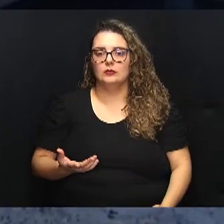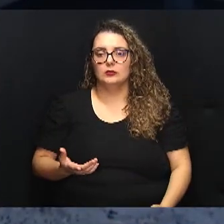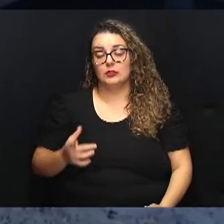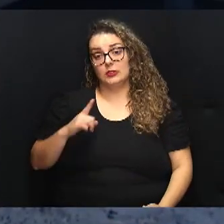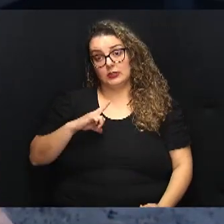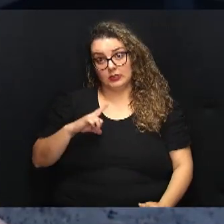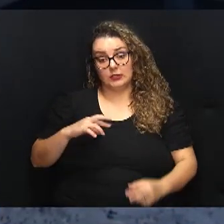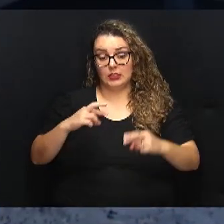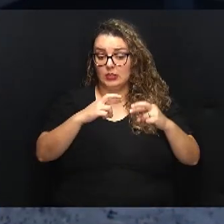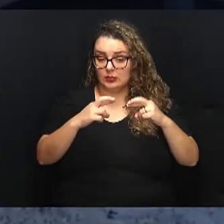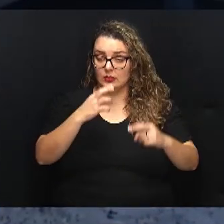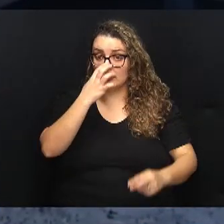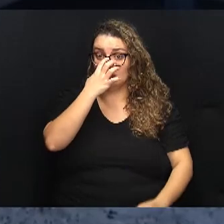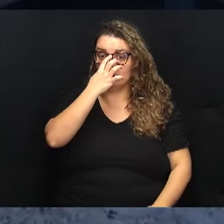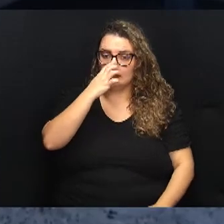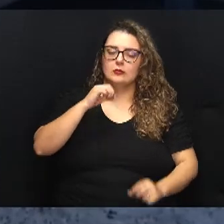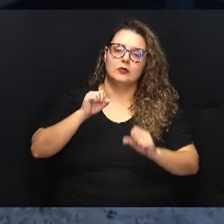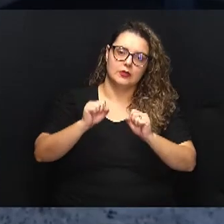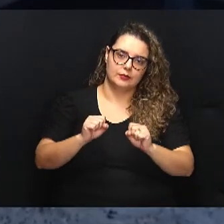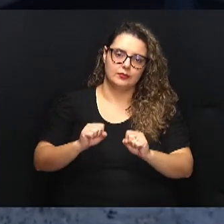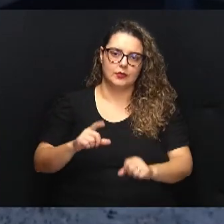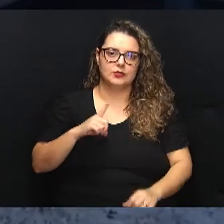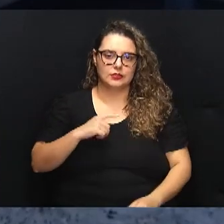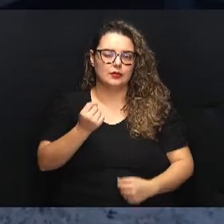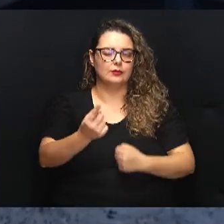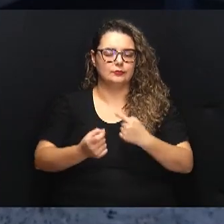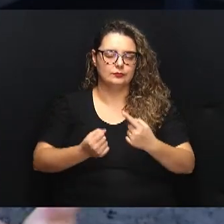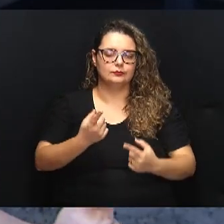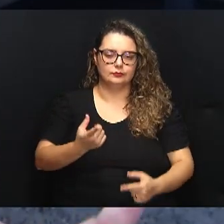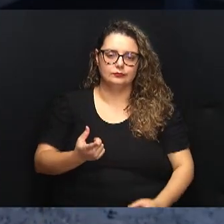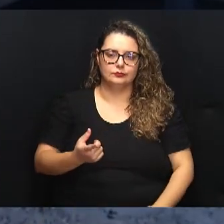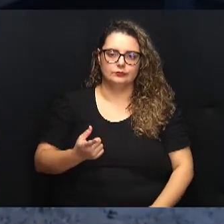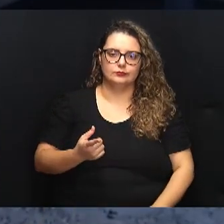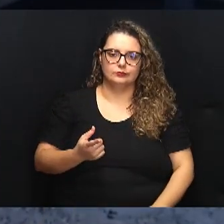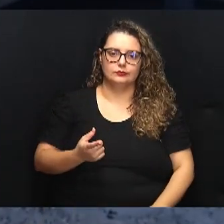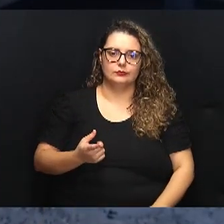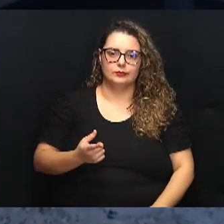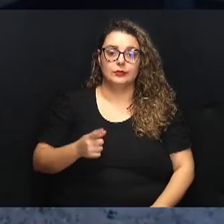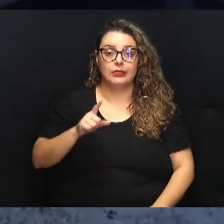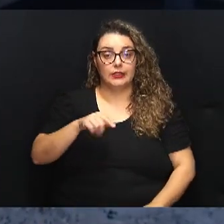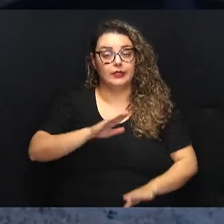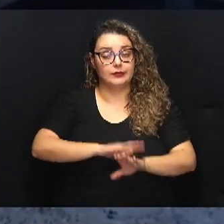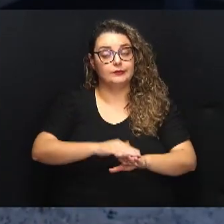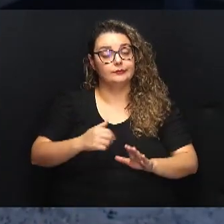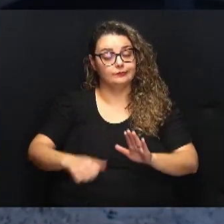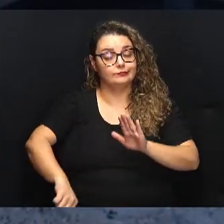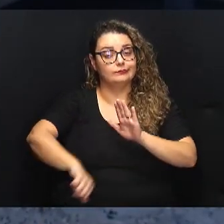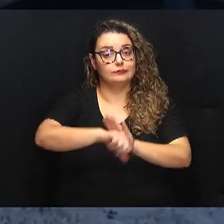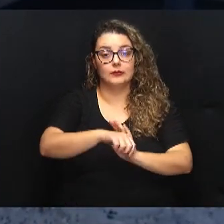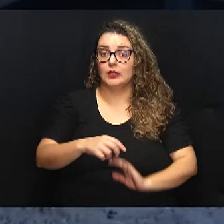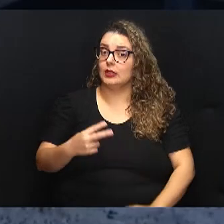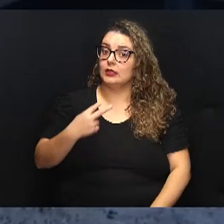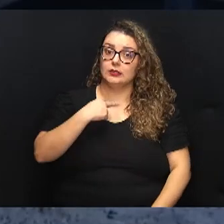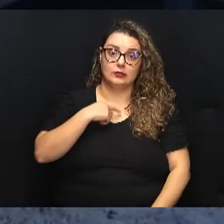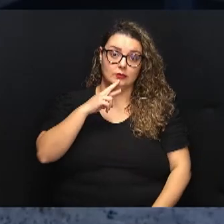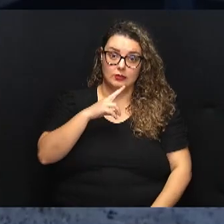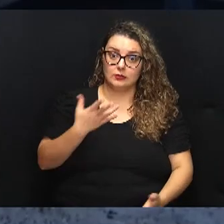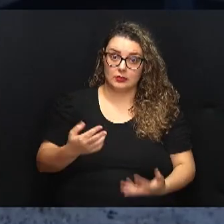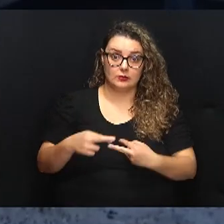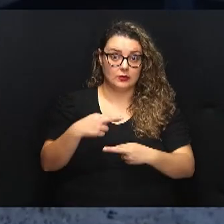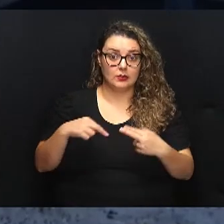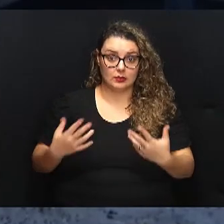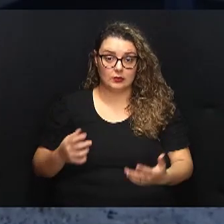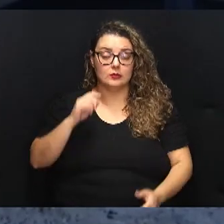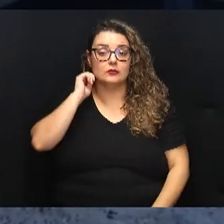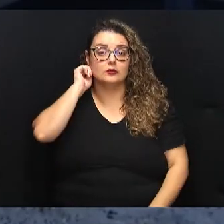uma fiscalização, mas a gente pode ter outros que aí nós já não poderemos responder em relação a isso.